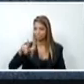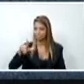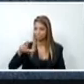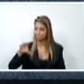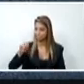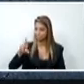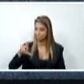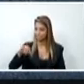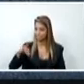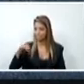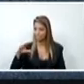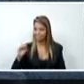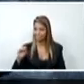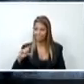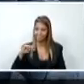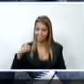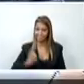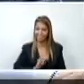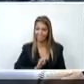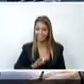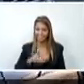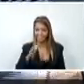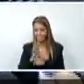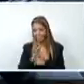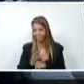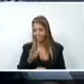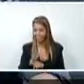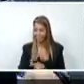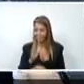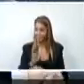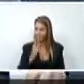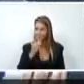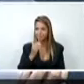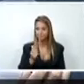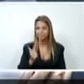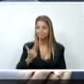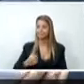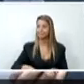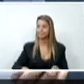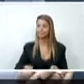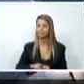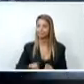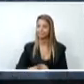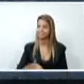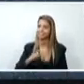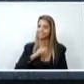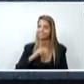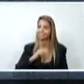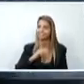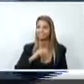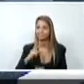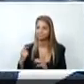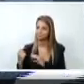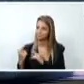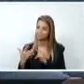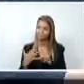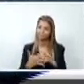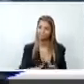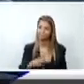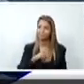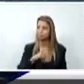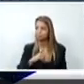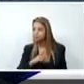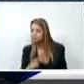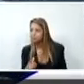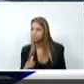os demais vereadores, nós somos favoráveis a uma melhoria na mobilidade da cidade, mas existe uma série de poréns